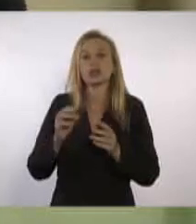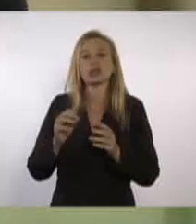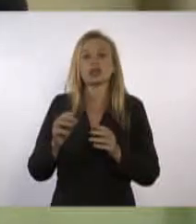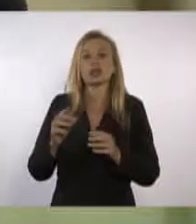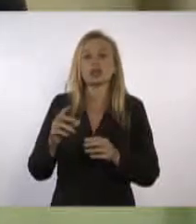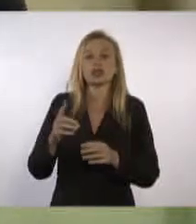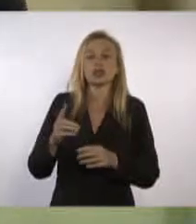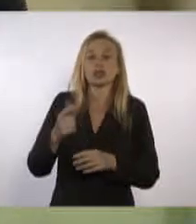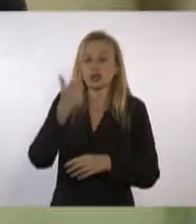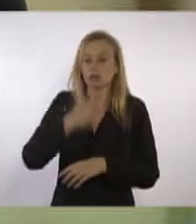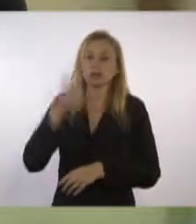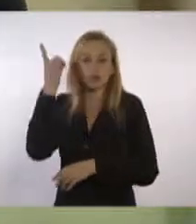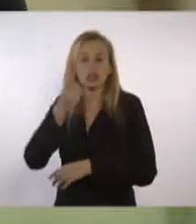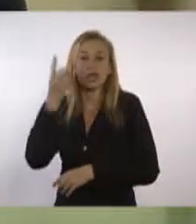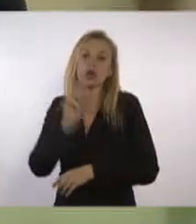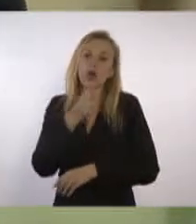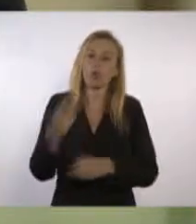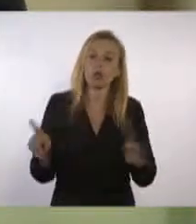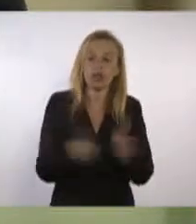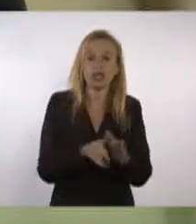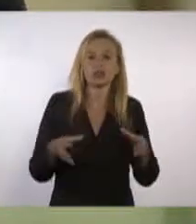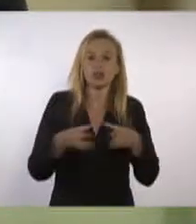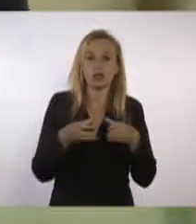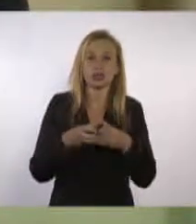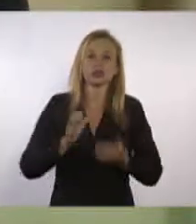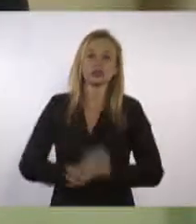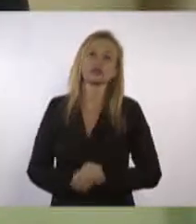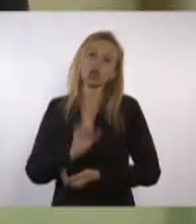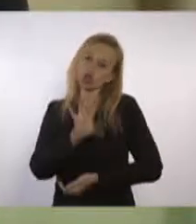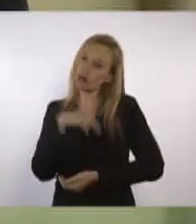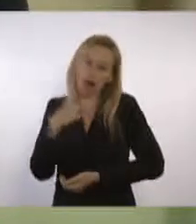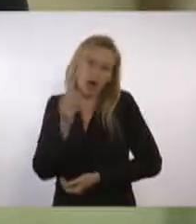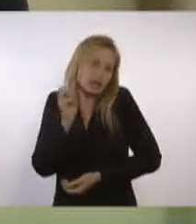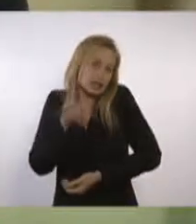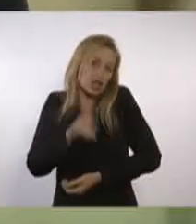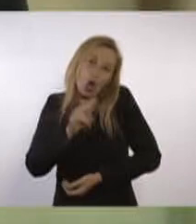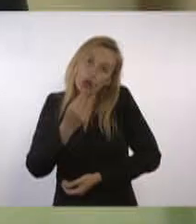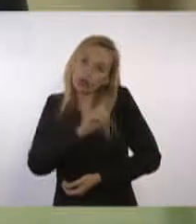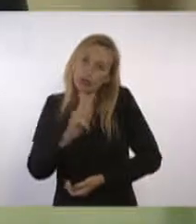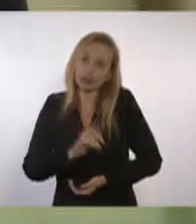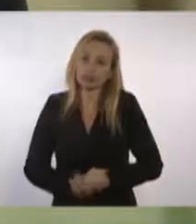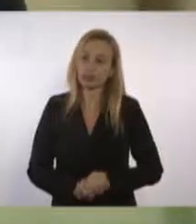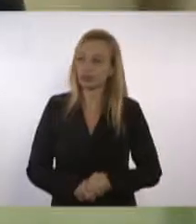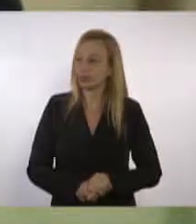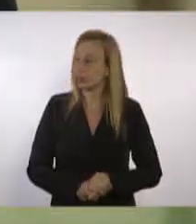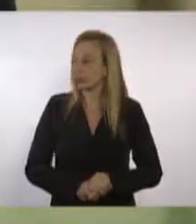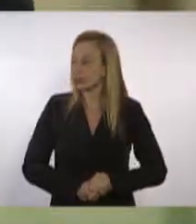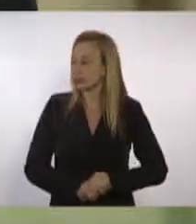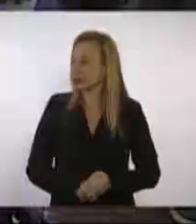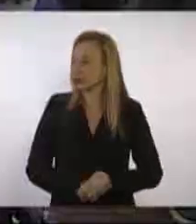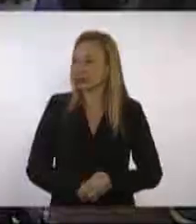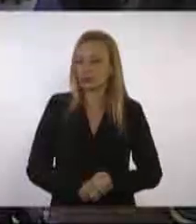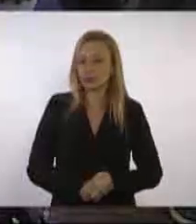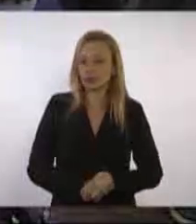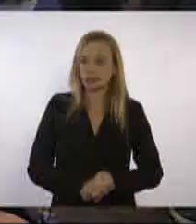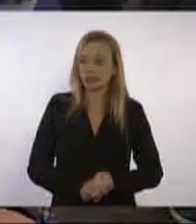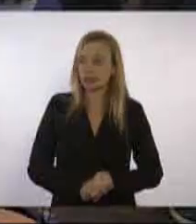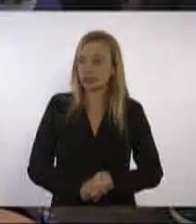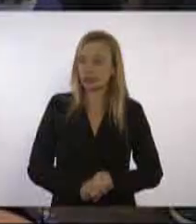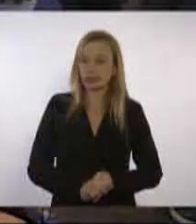comissão? Tá, vamos lá. É só dizer sim ou não. Não, porque eu preciso explanar. Porque, em relação ao